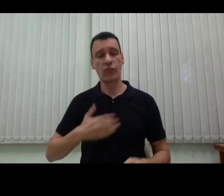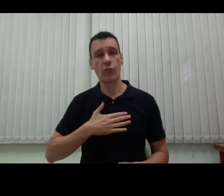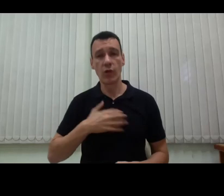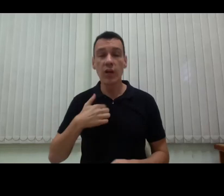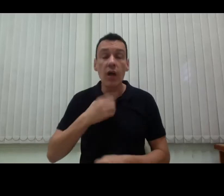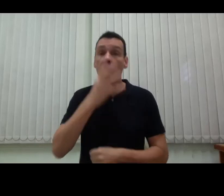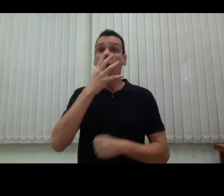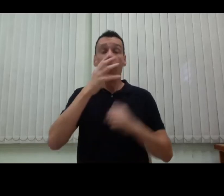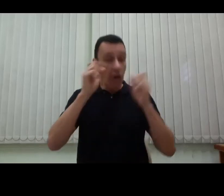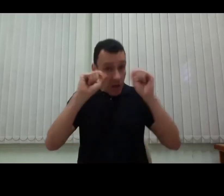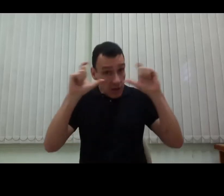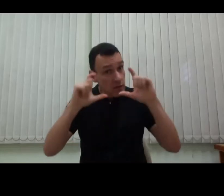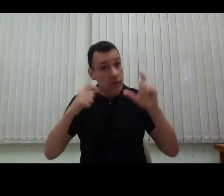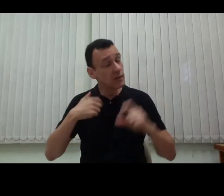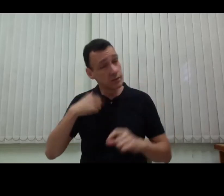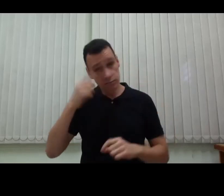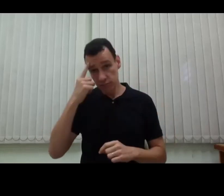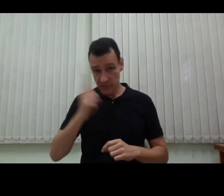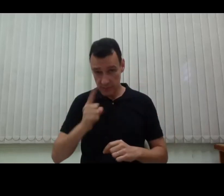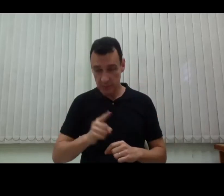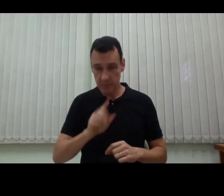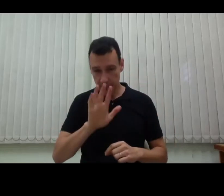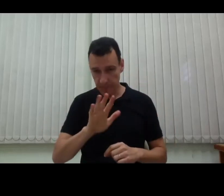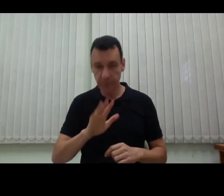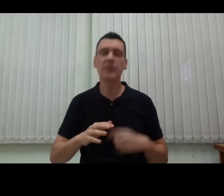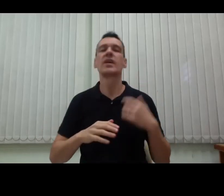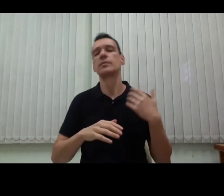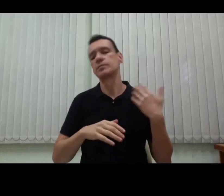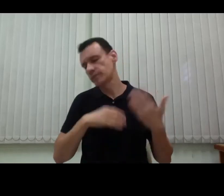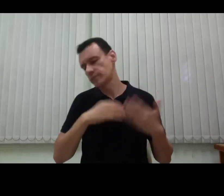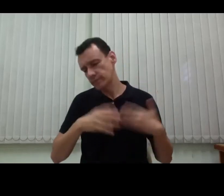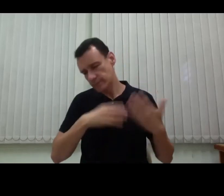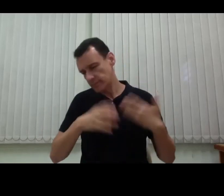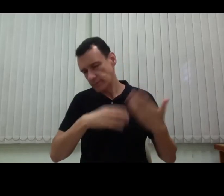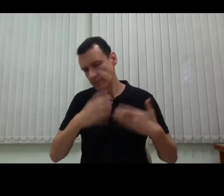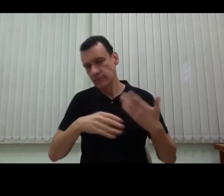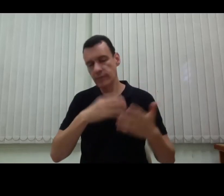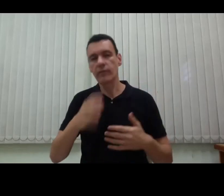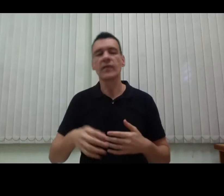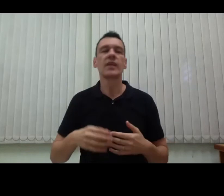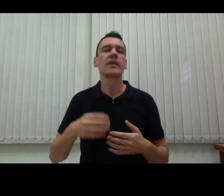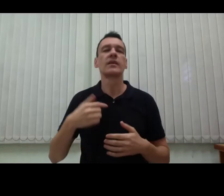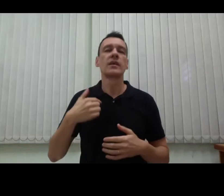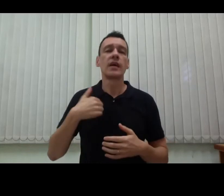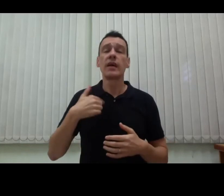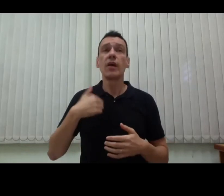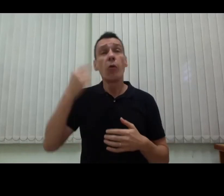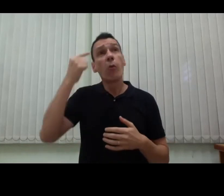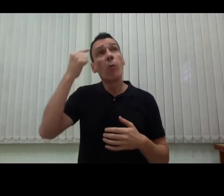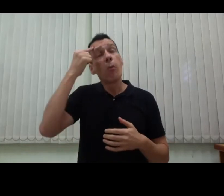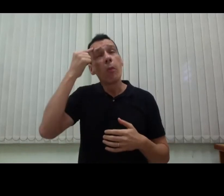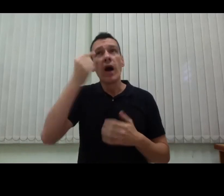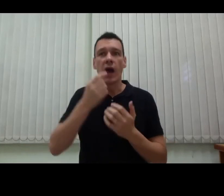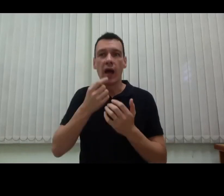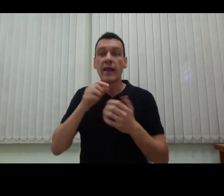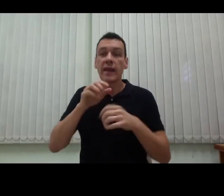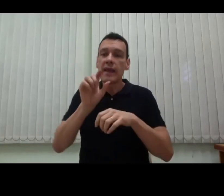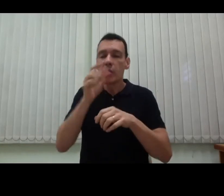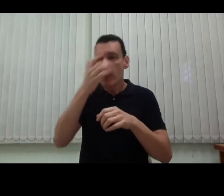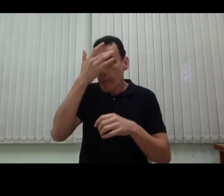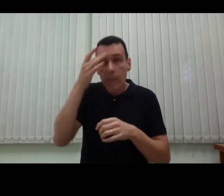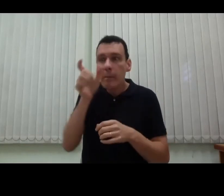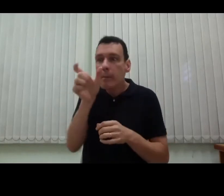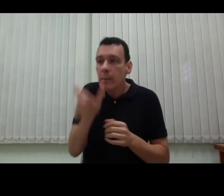durante muito tempo, essa figura de autora, e mesmo de autor negro, ficou ausente da minha vida